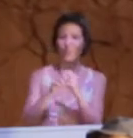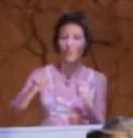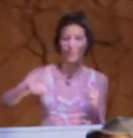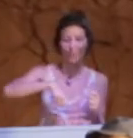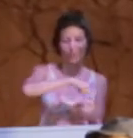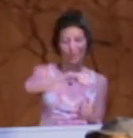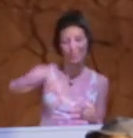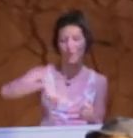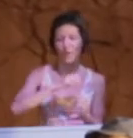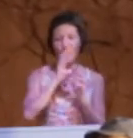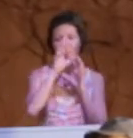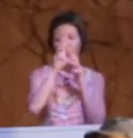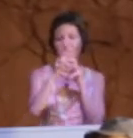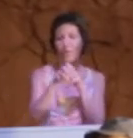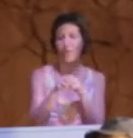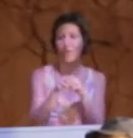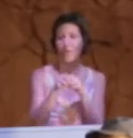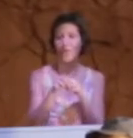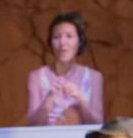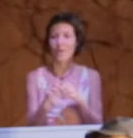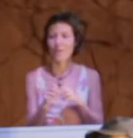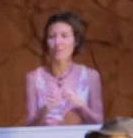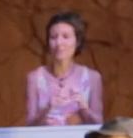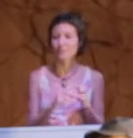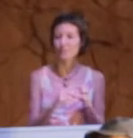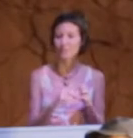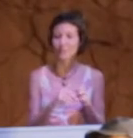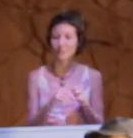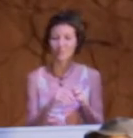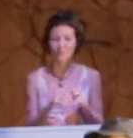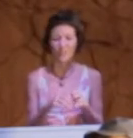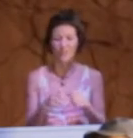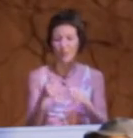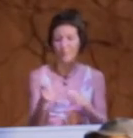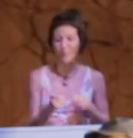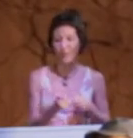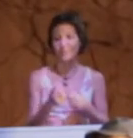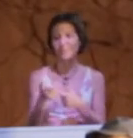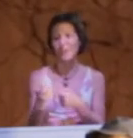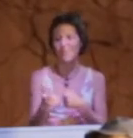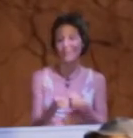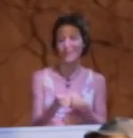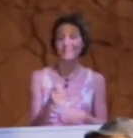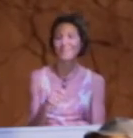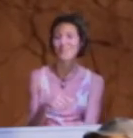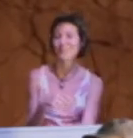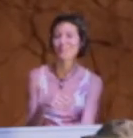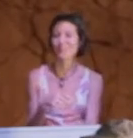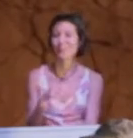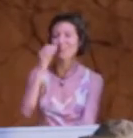amarrou uma onça. Aperta, né, que é muito, tem que ser bem apertado, porque o vento é muito forte, menino. E